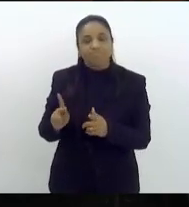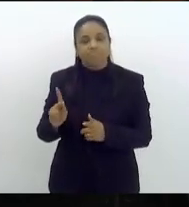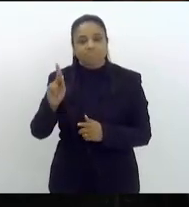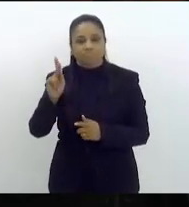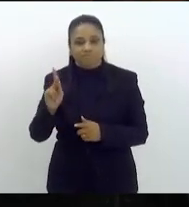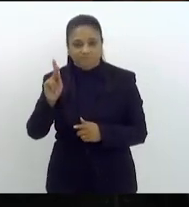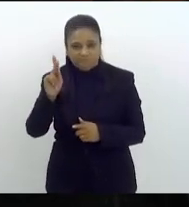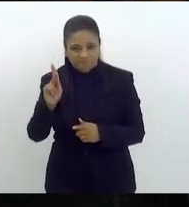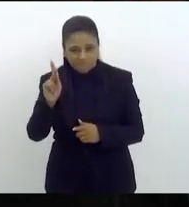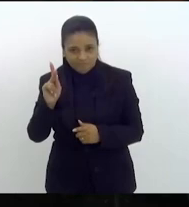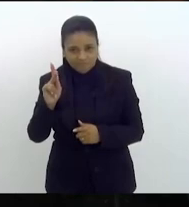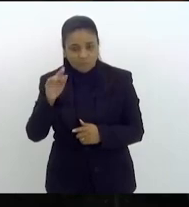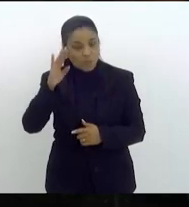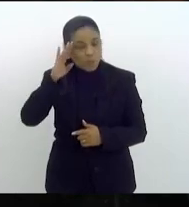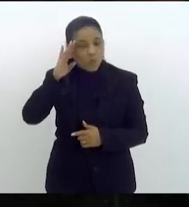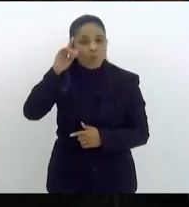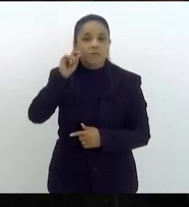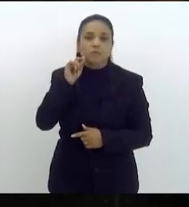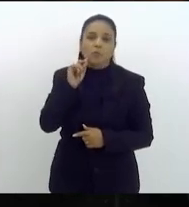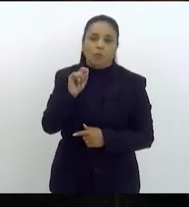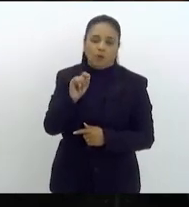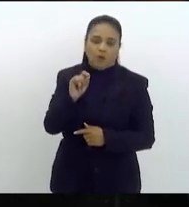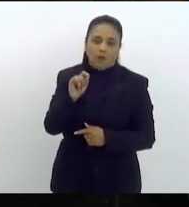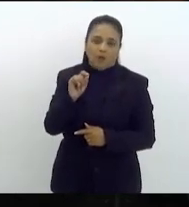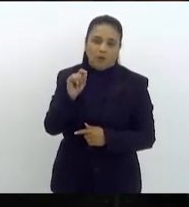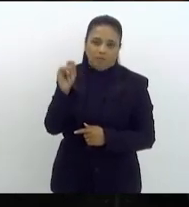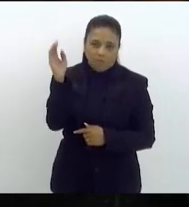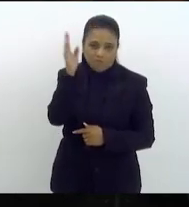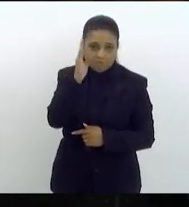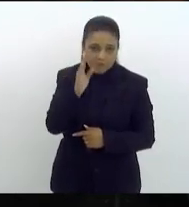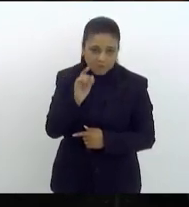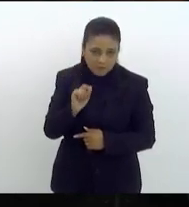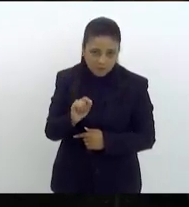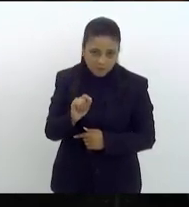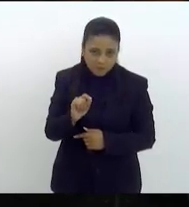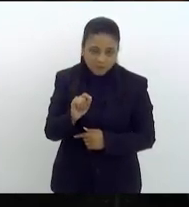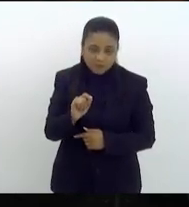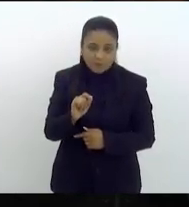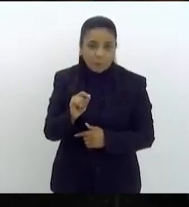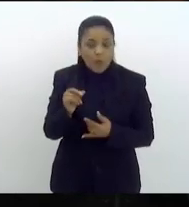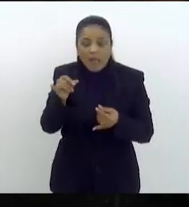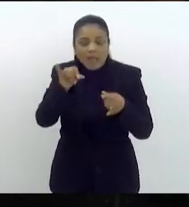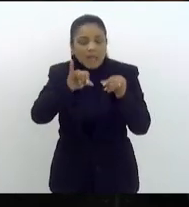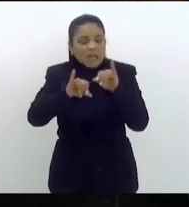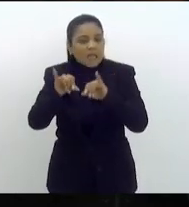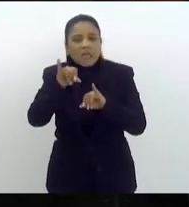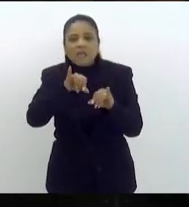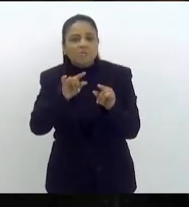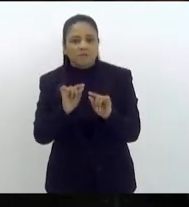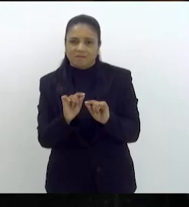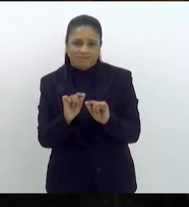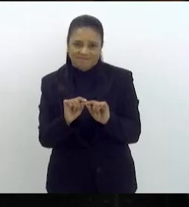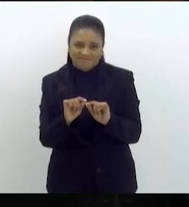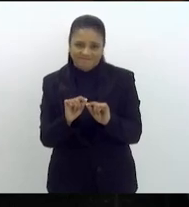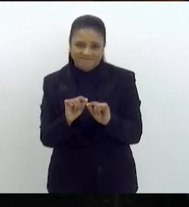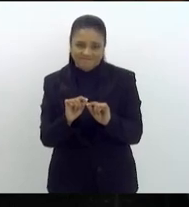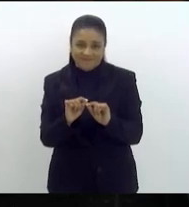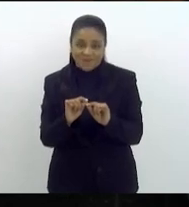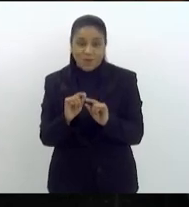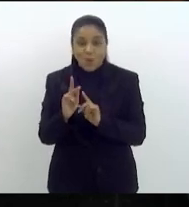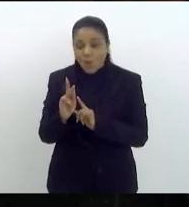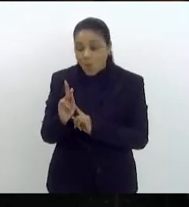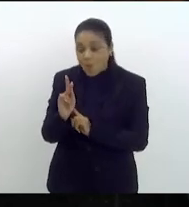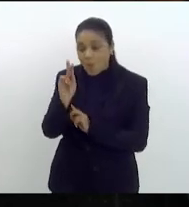mas o fundamental para a gente não é uma questão química é que o